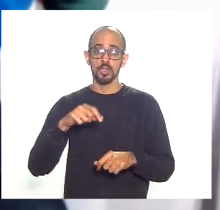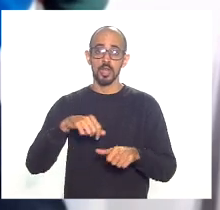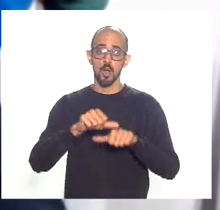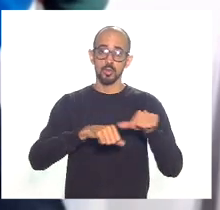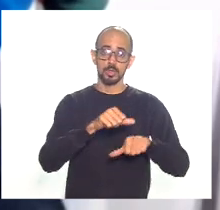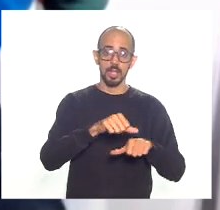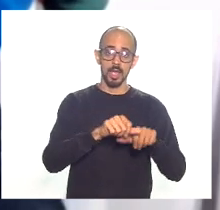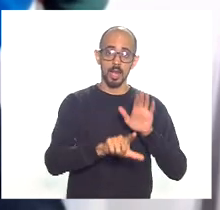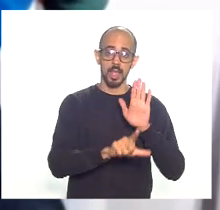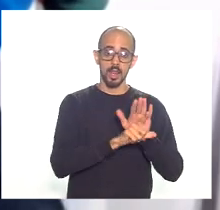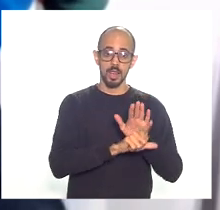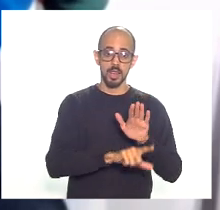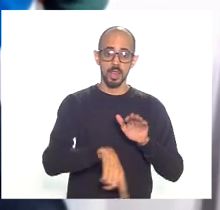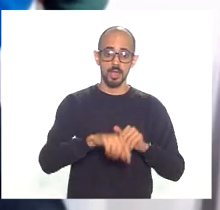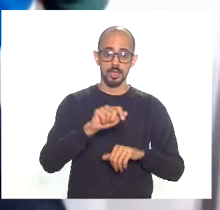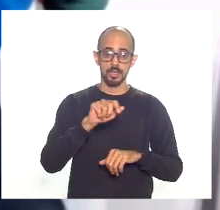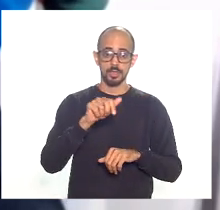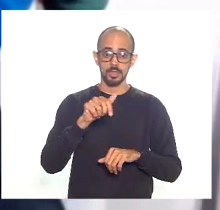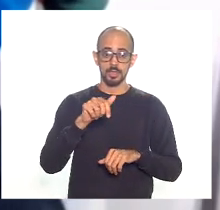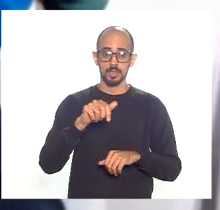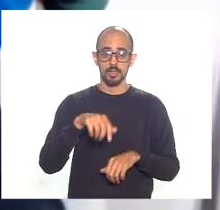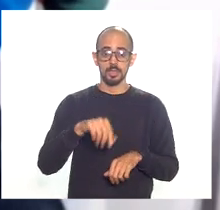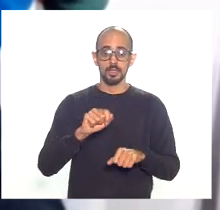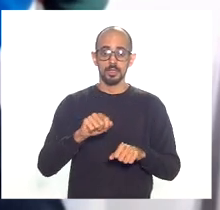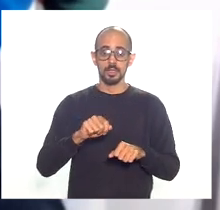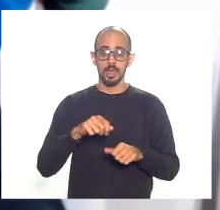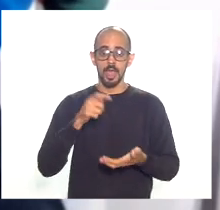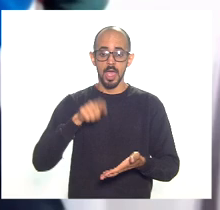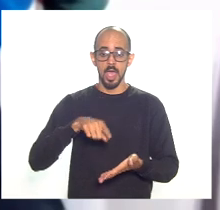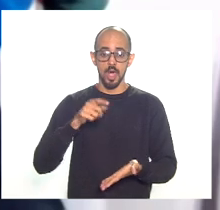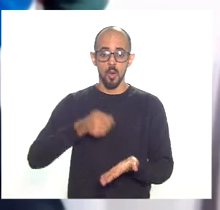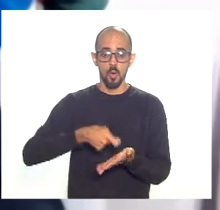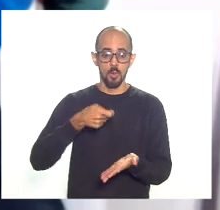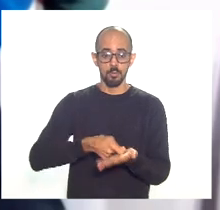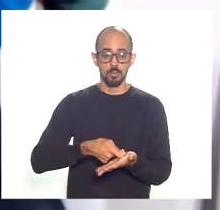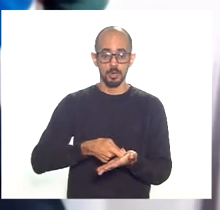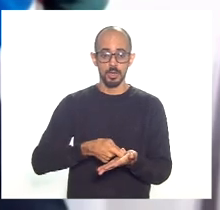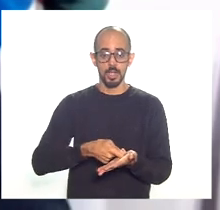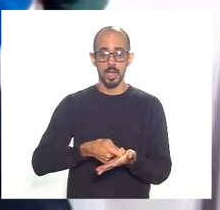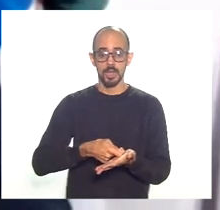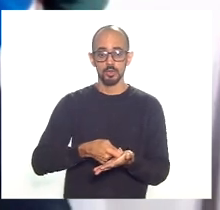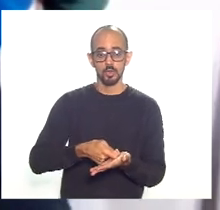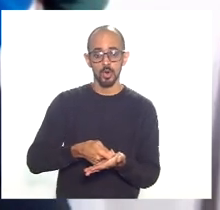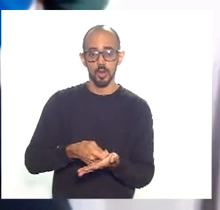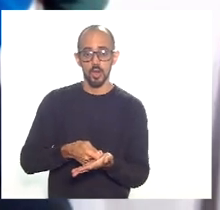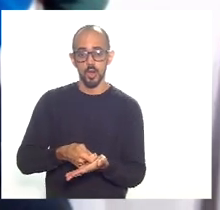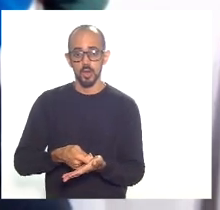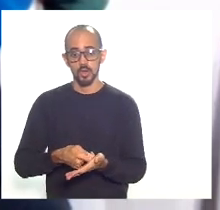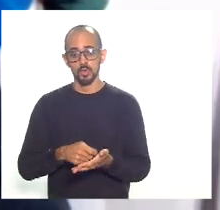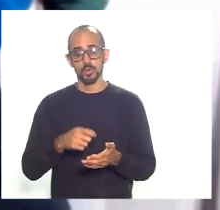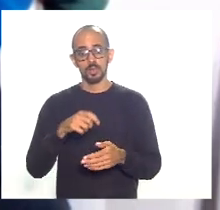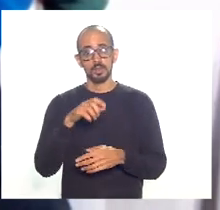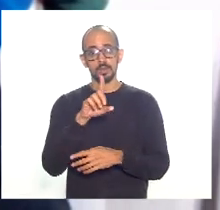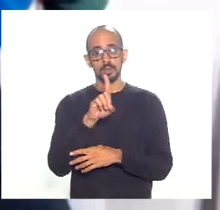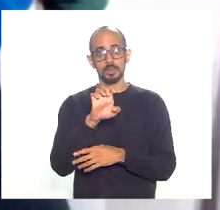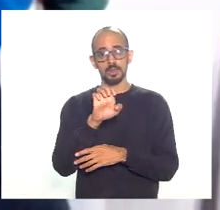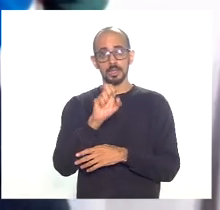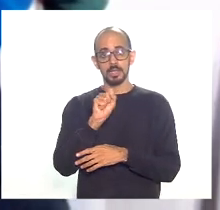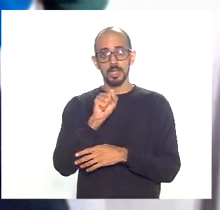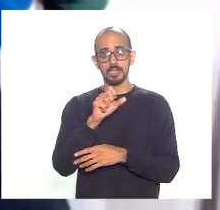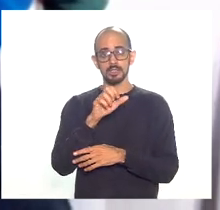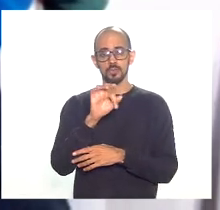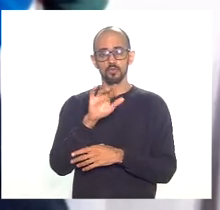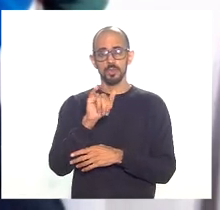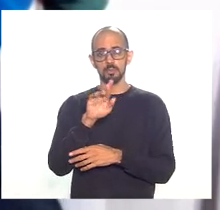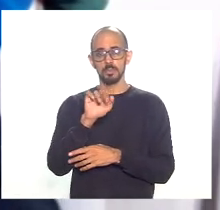7.275 de maio de 16, que torna obrigatória a presença de desfibrilador nos locais em que mencione da outras